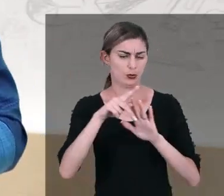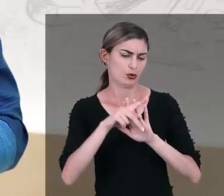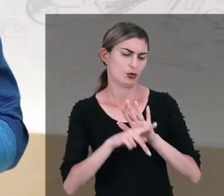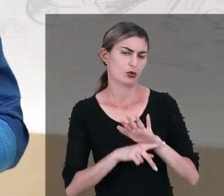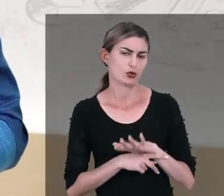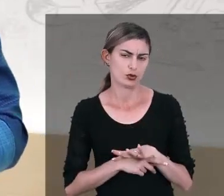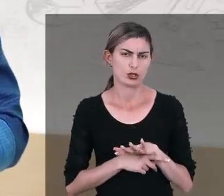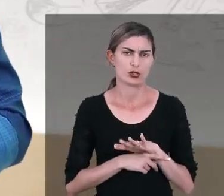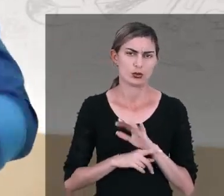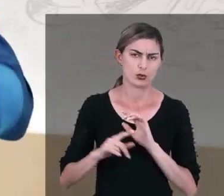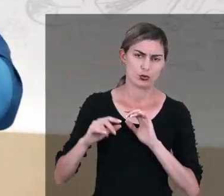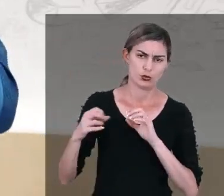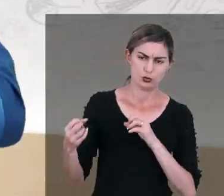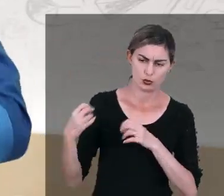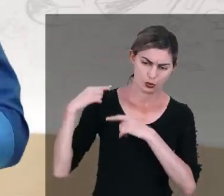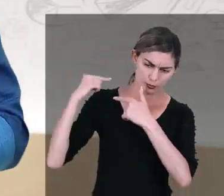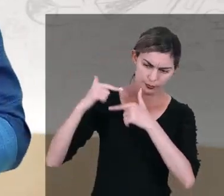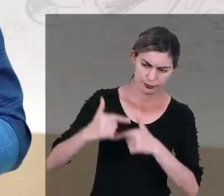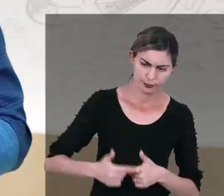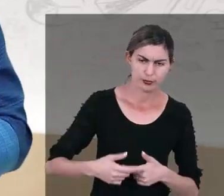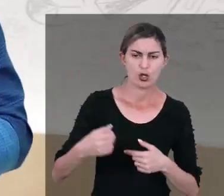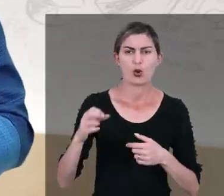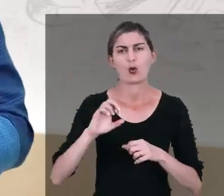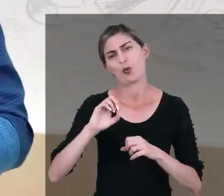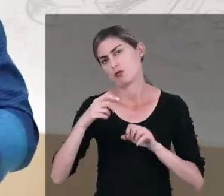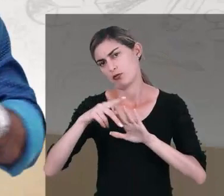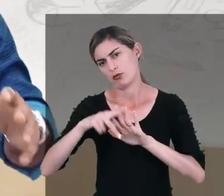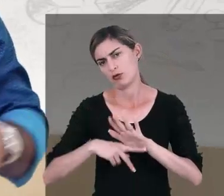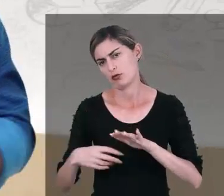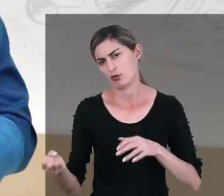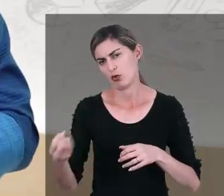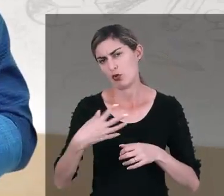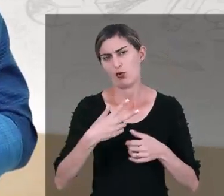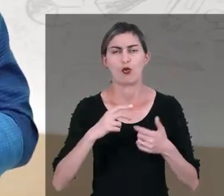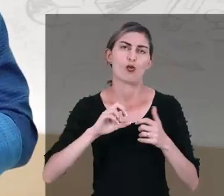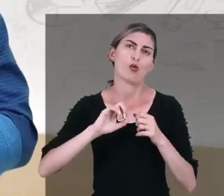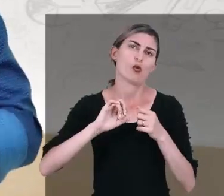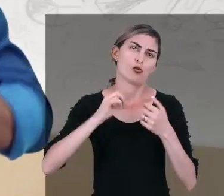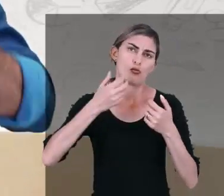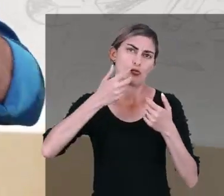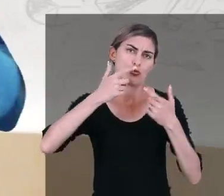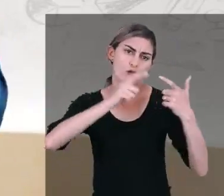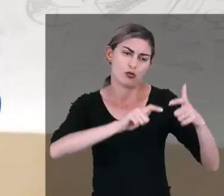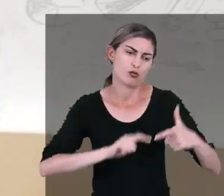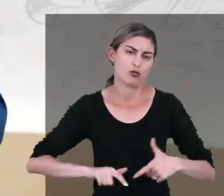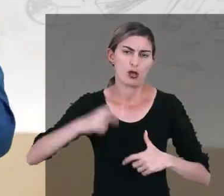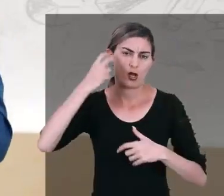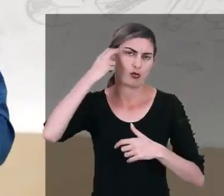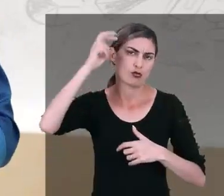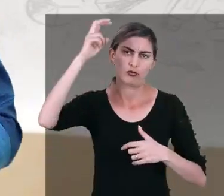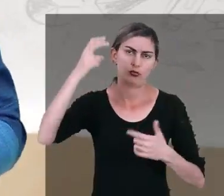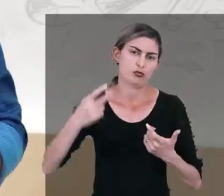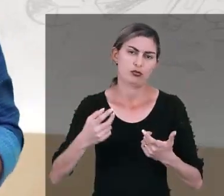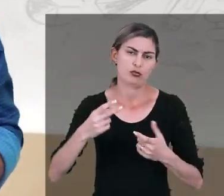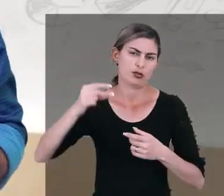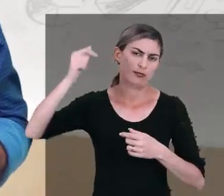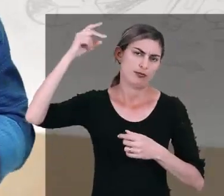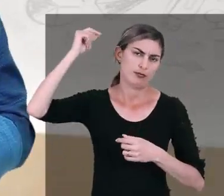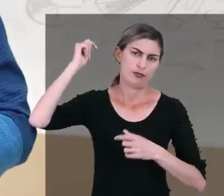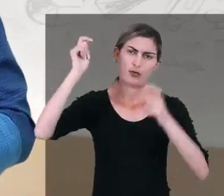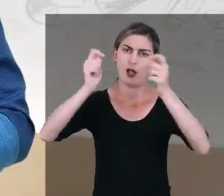um projeto contemporâneo, se é um projeto que evoca questões regionalistas, se ele é um projeto baseado em antiguidades,